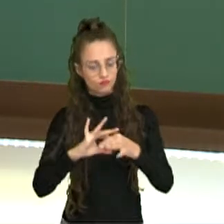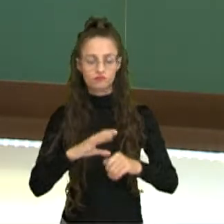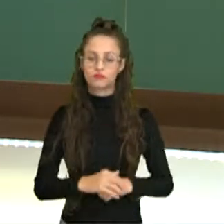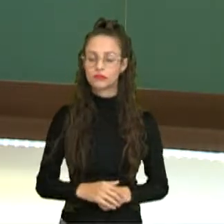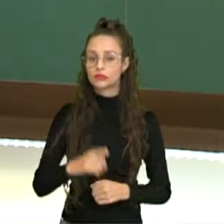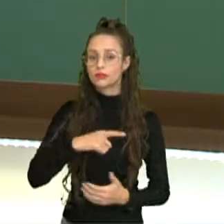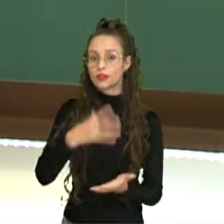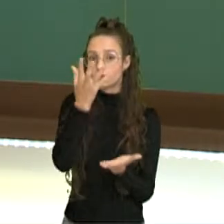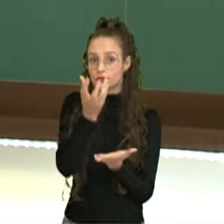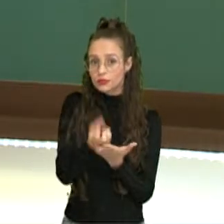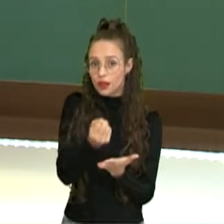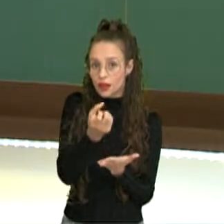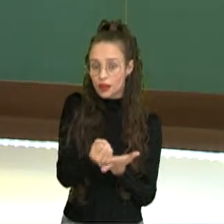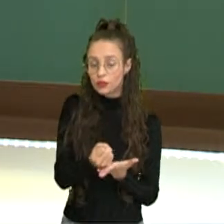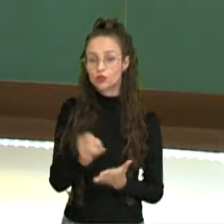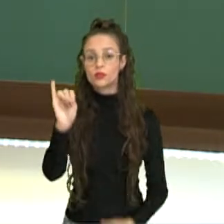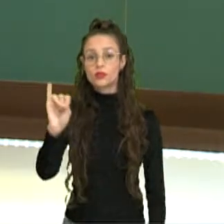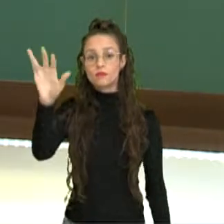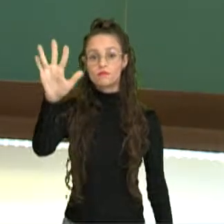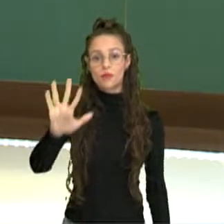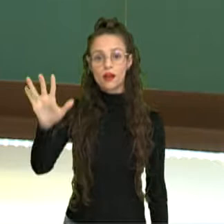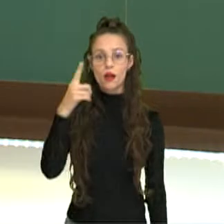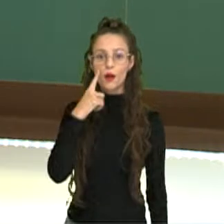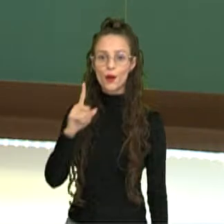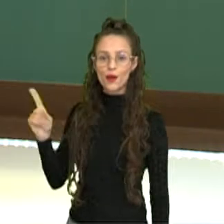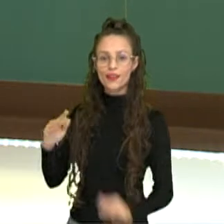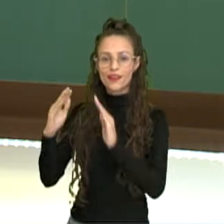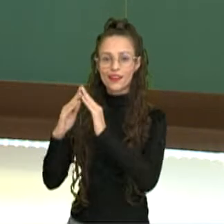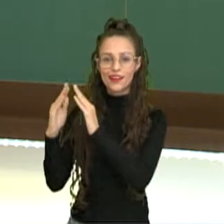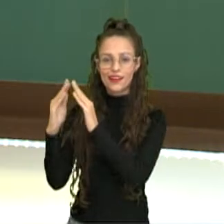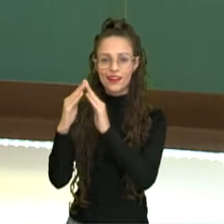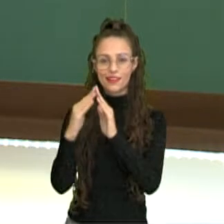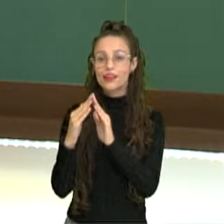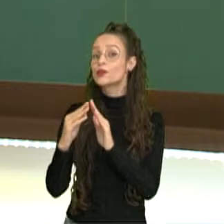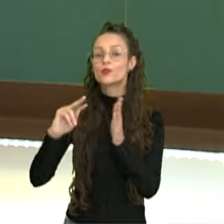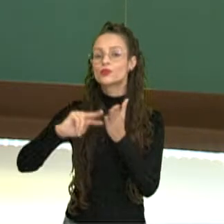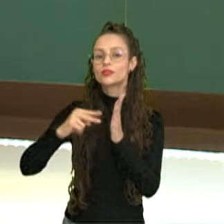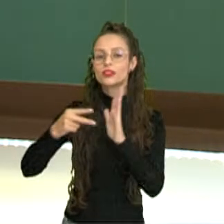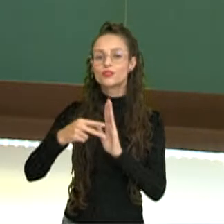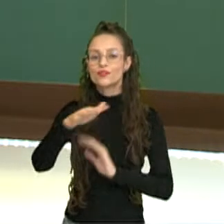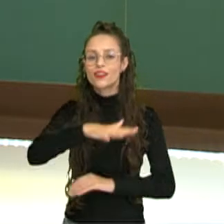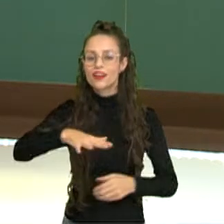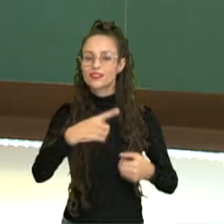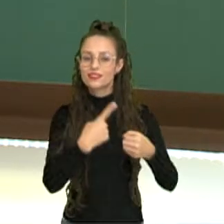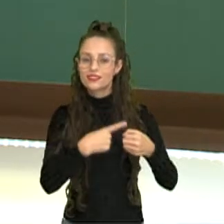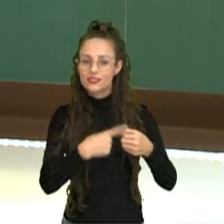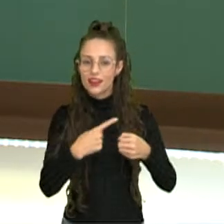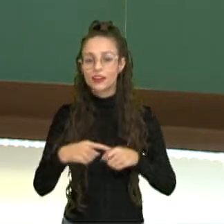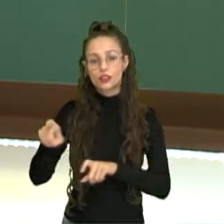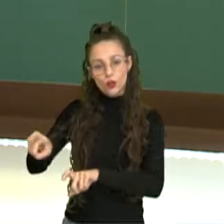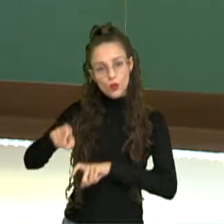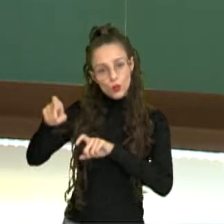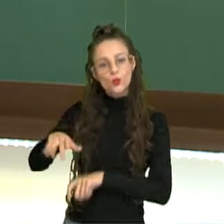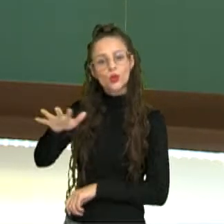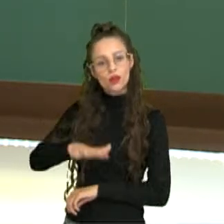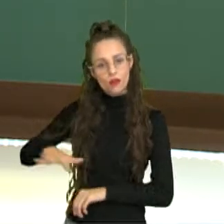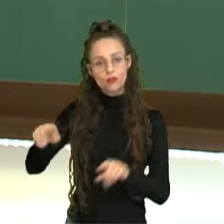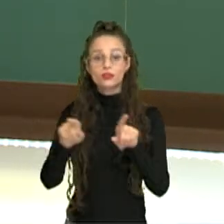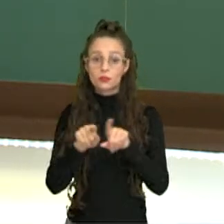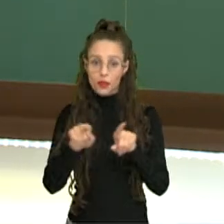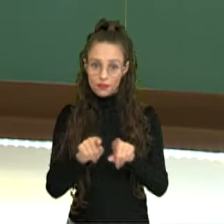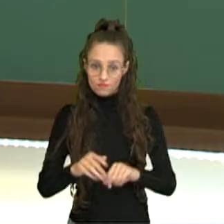dados, ícones. Aqui, por exemplo, eu tenho as casinhas representando a área urbana e a área rural. Eu